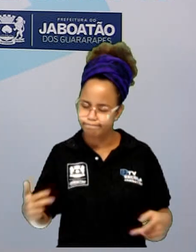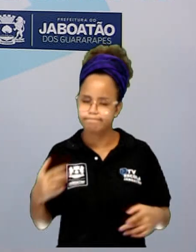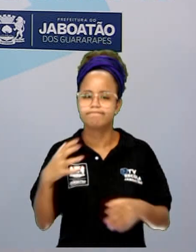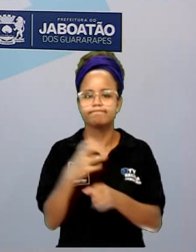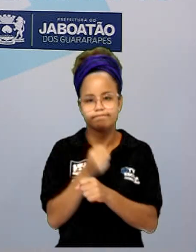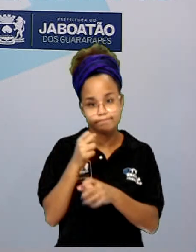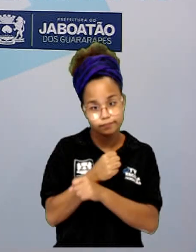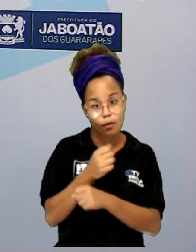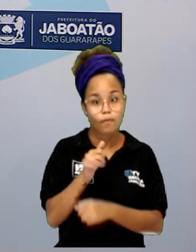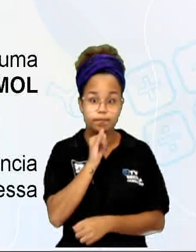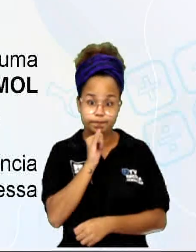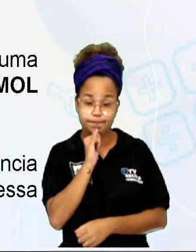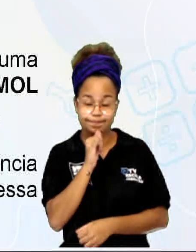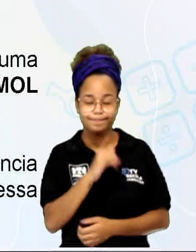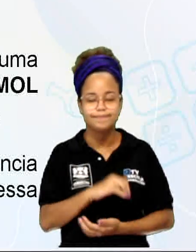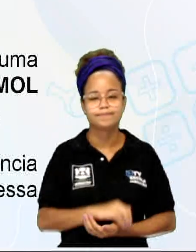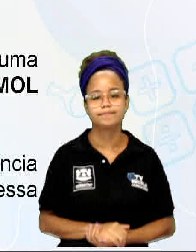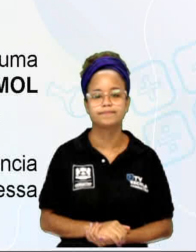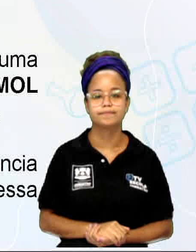exemplo, vamos lá.